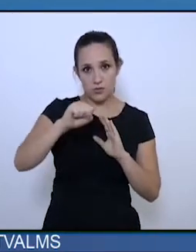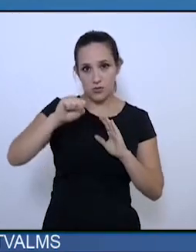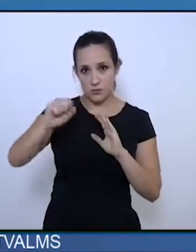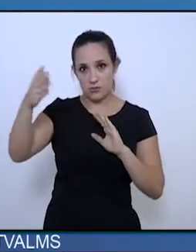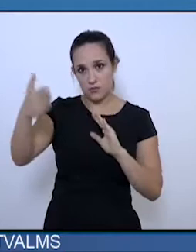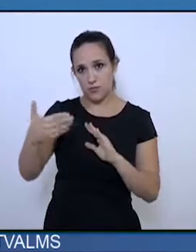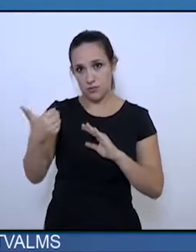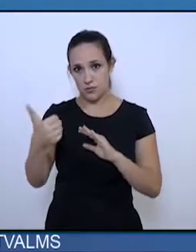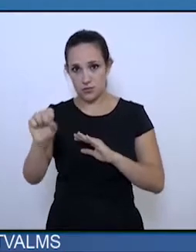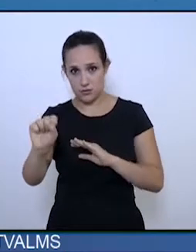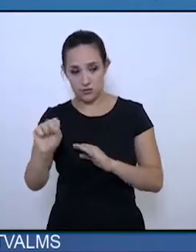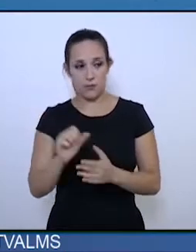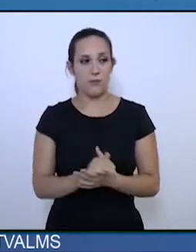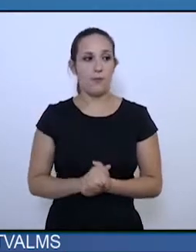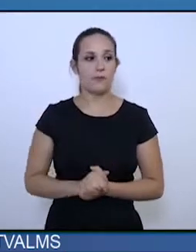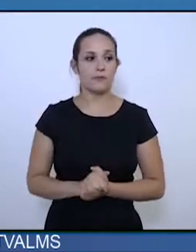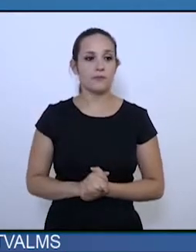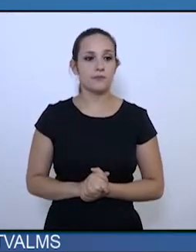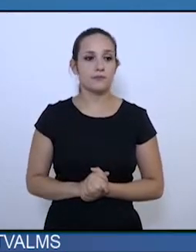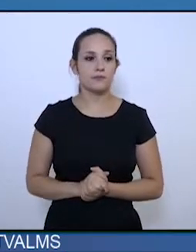2018